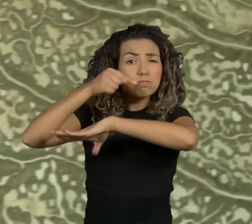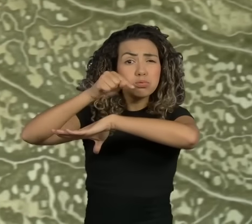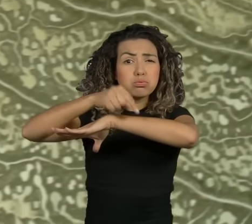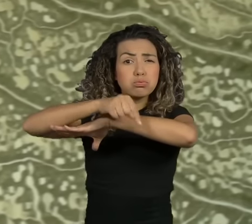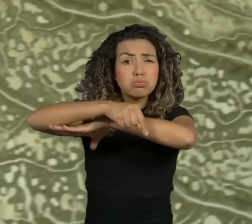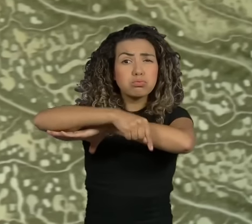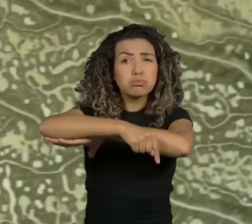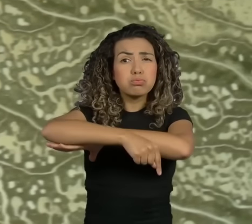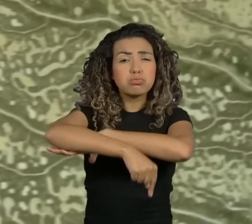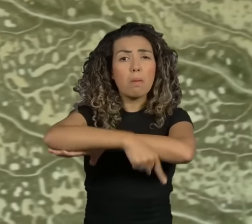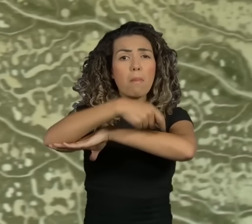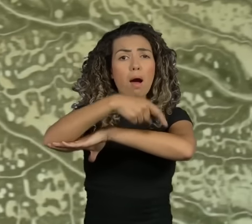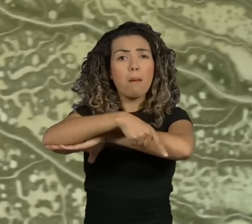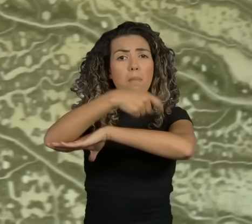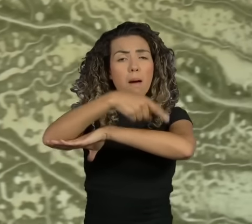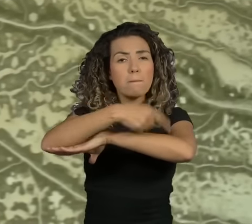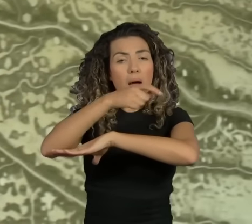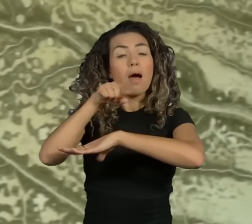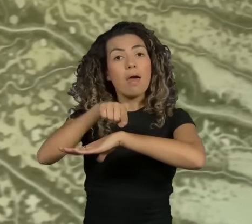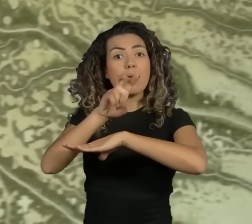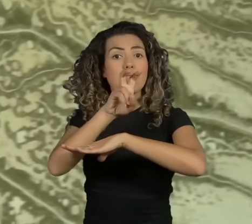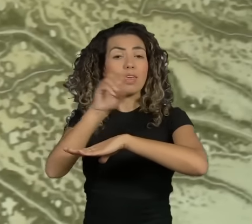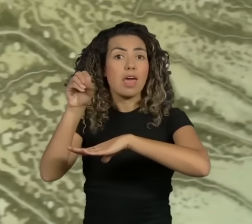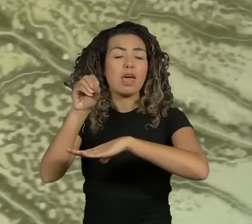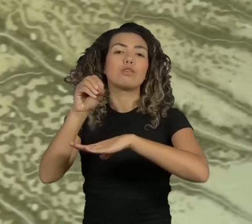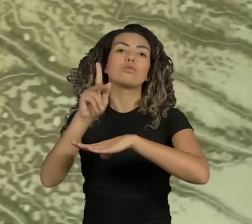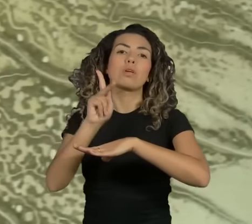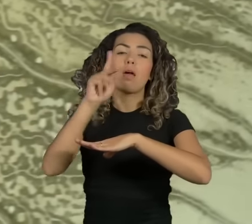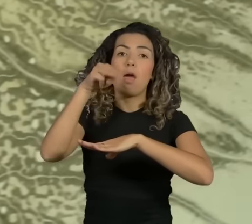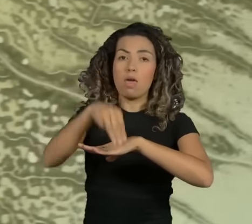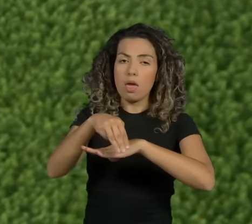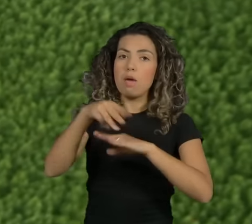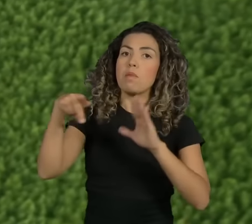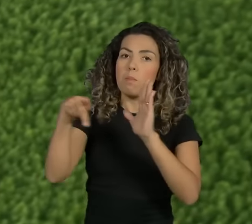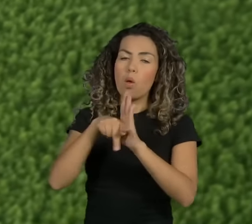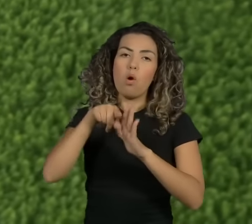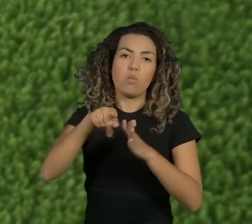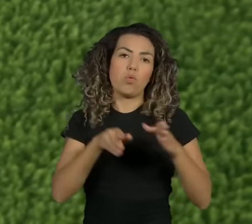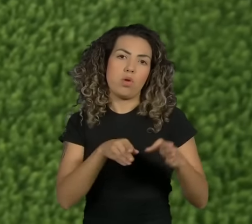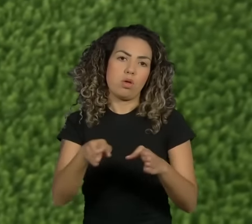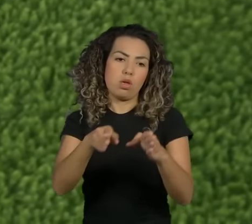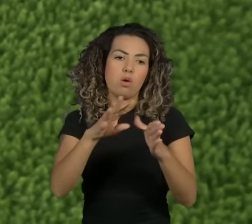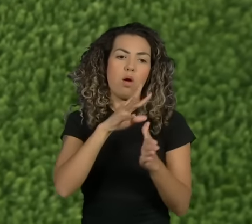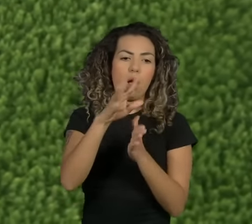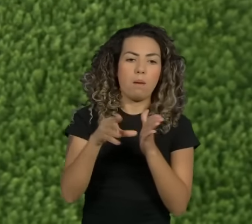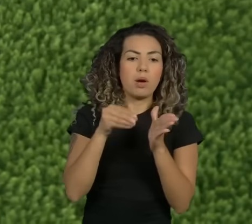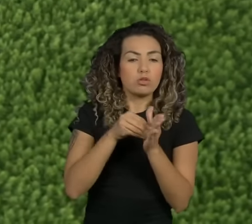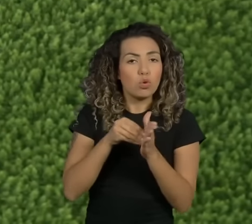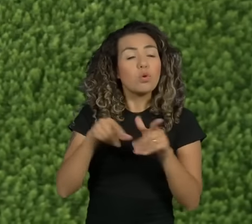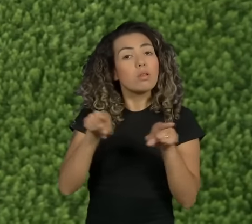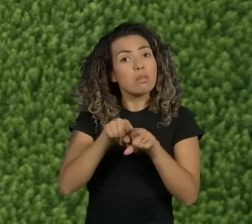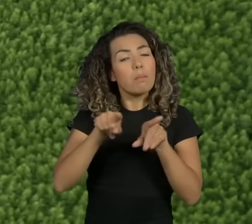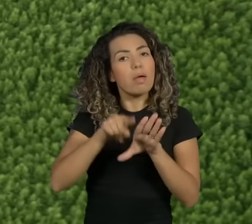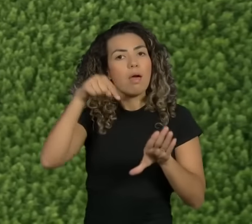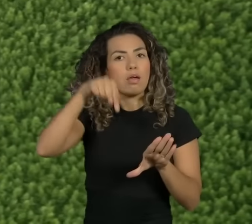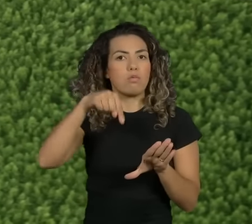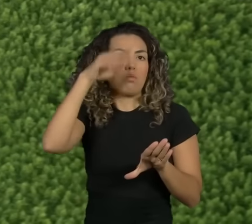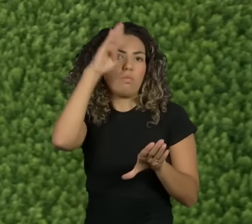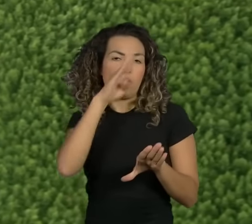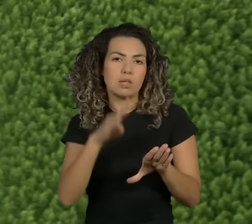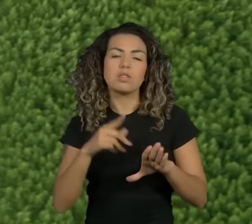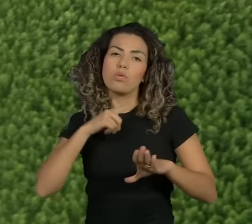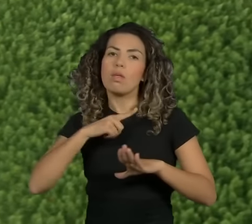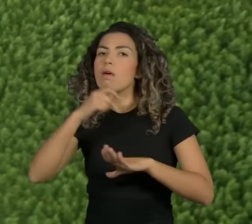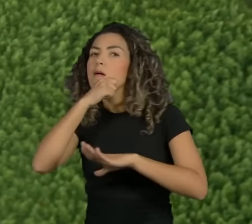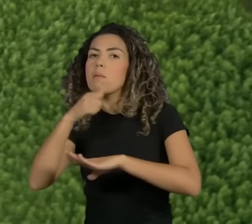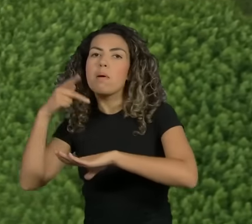foz do rio Amazonas e 175 quilômetros da costa, na margem equatorial do Brasil. Uma